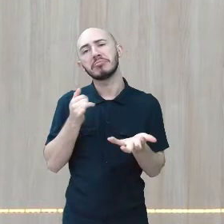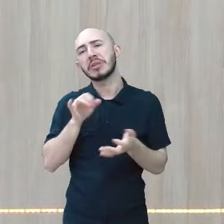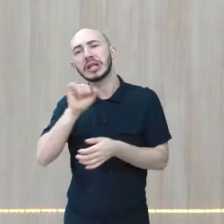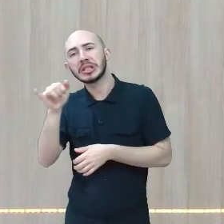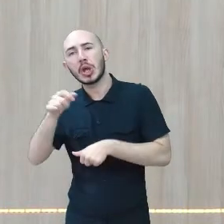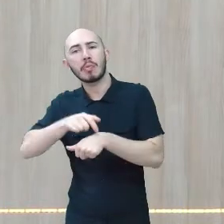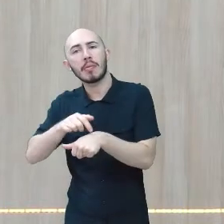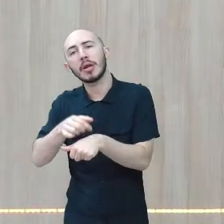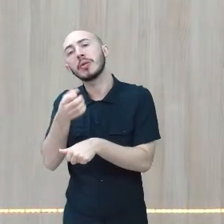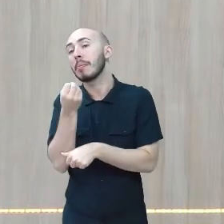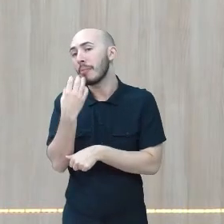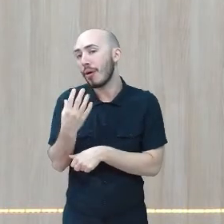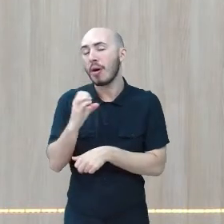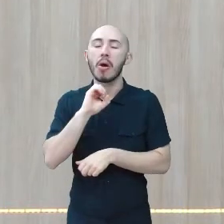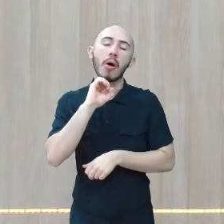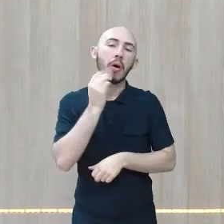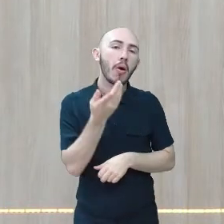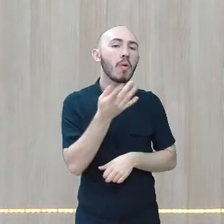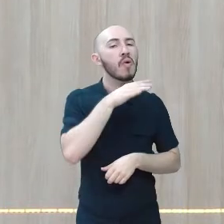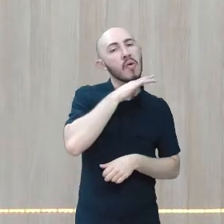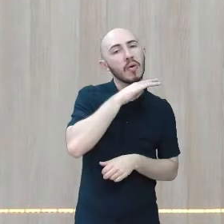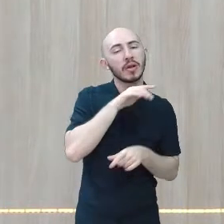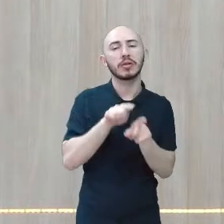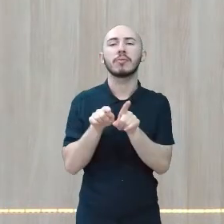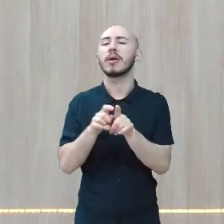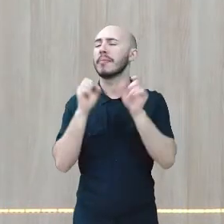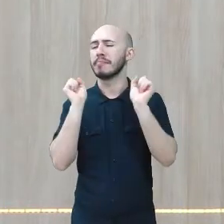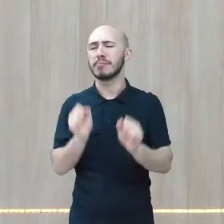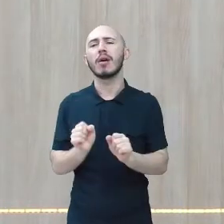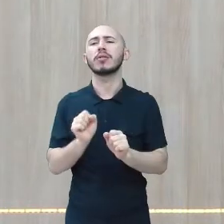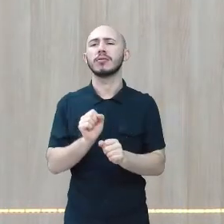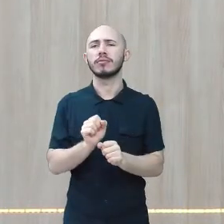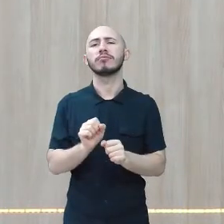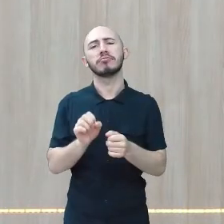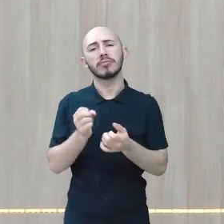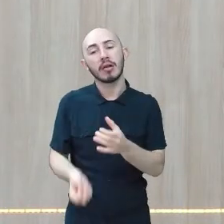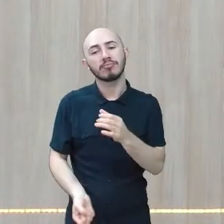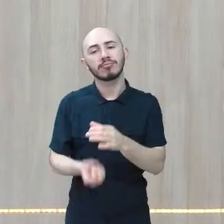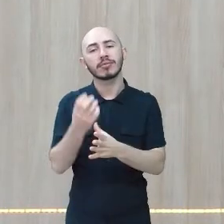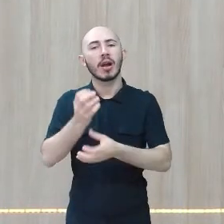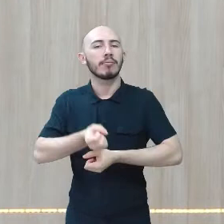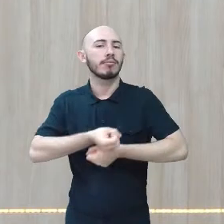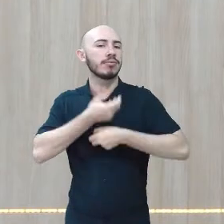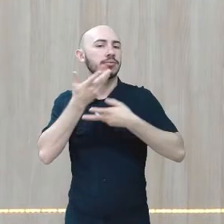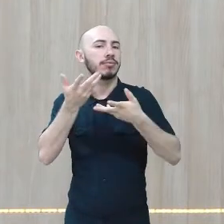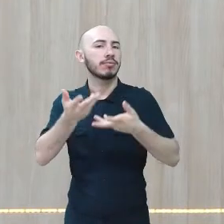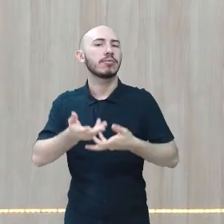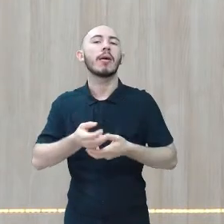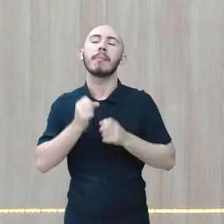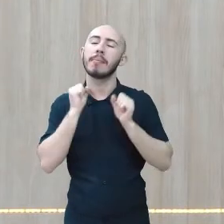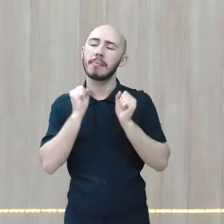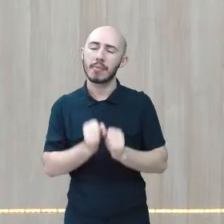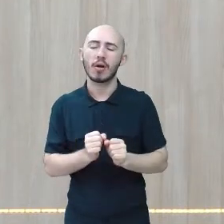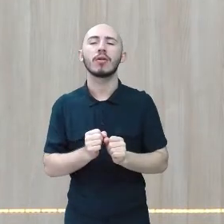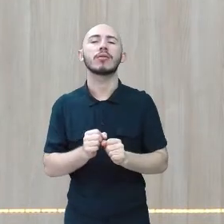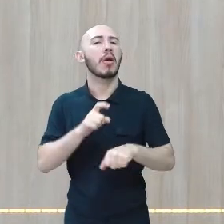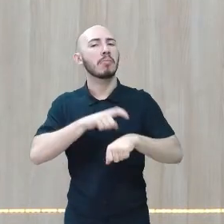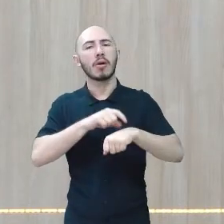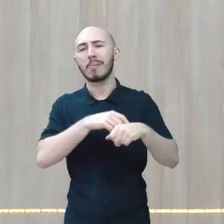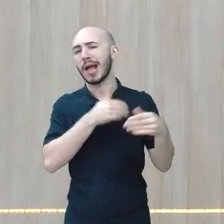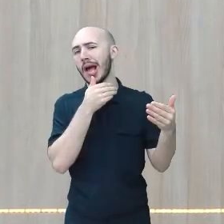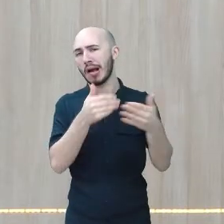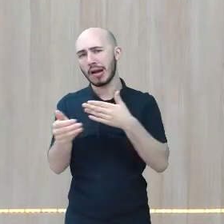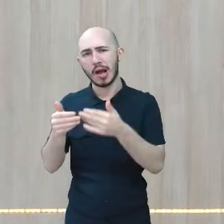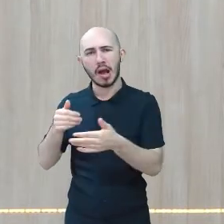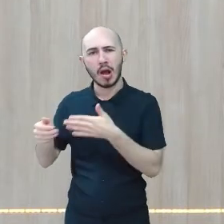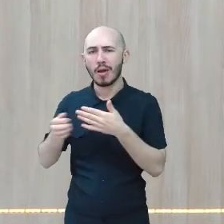ou ruim, não é? Aos seus olhos. Então, podemos fazer poesia de qualquer momento, de